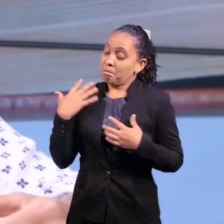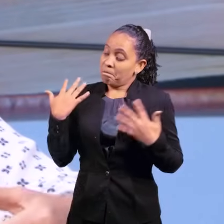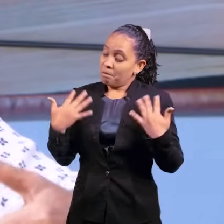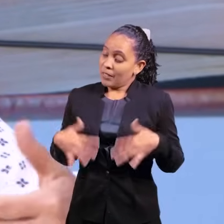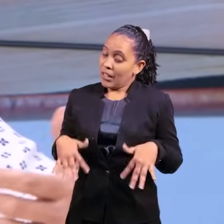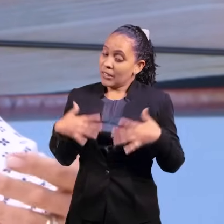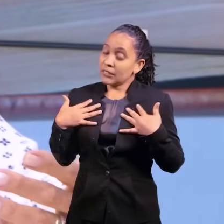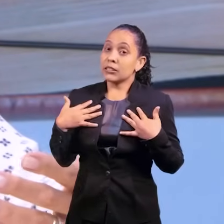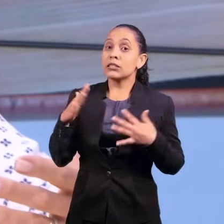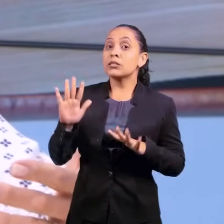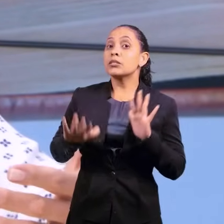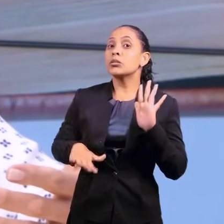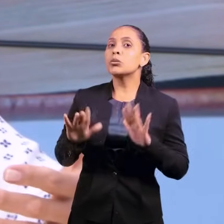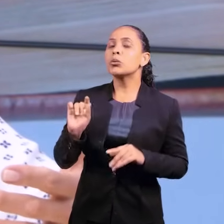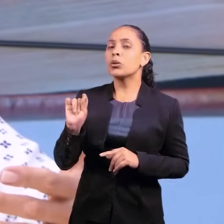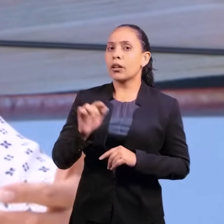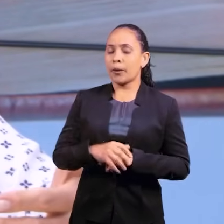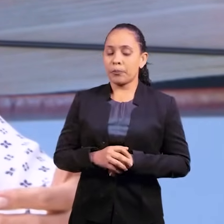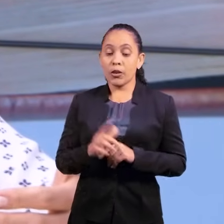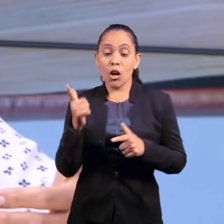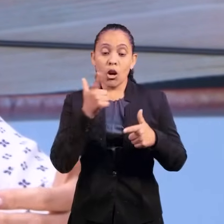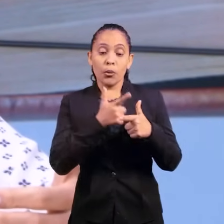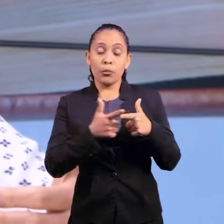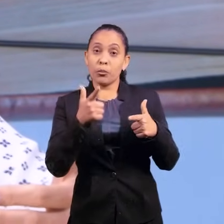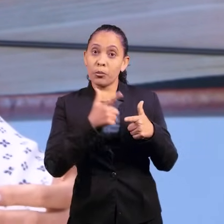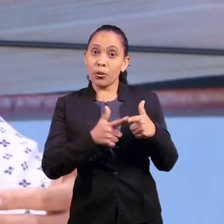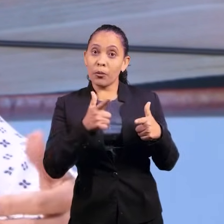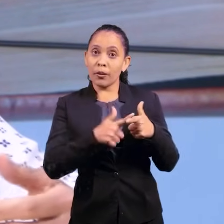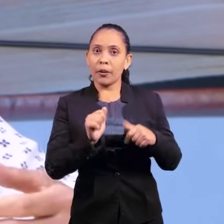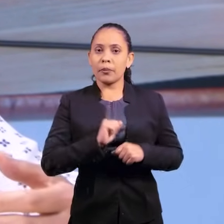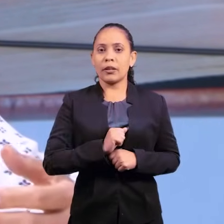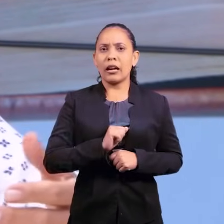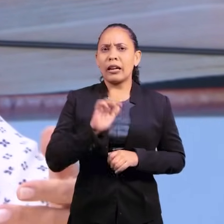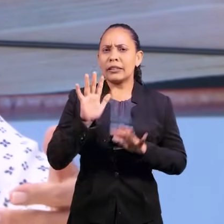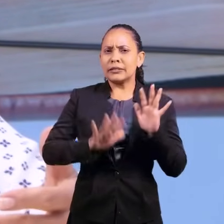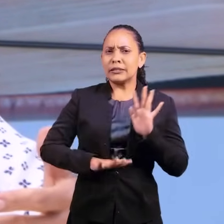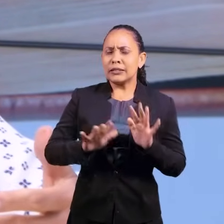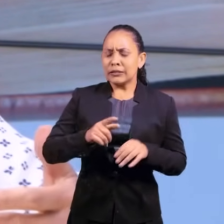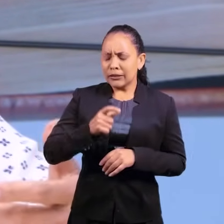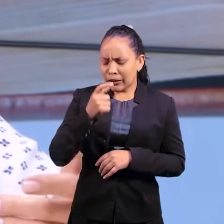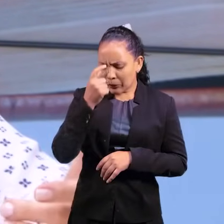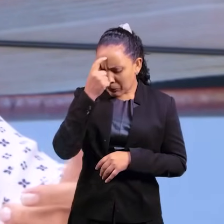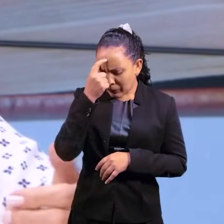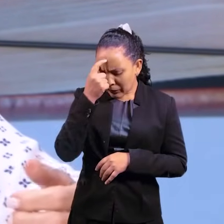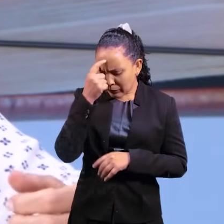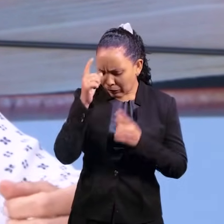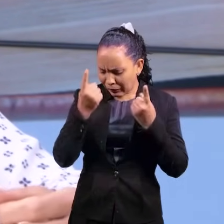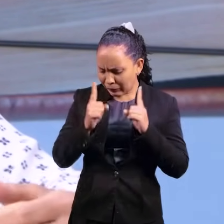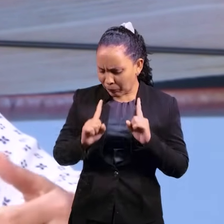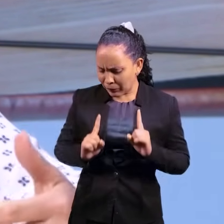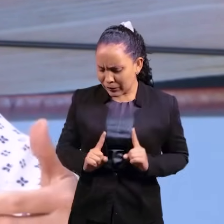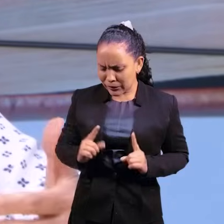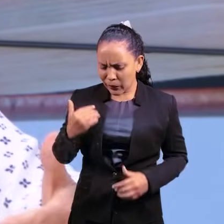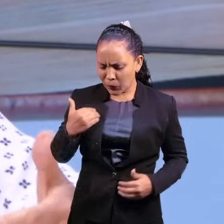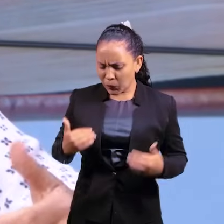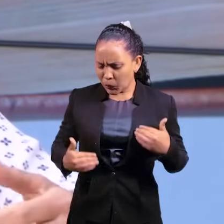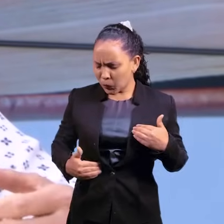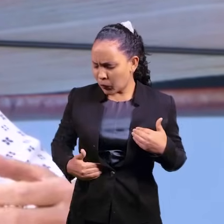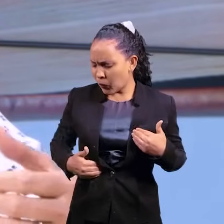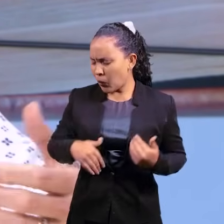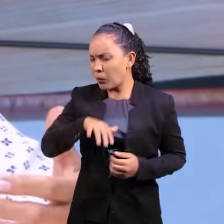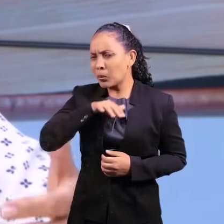vezes dá problemas na mente, né, de pressão alta, o corpo sente, a